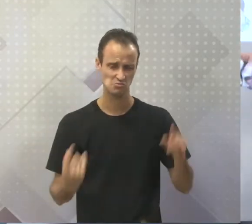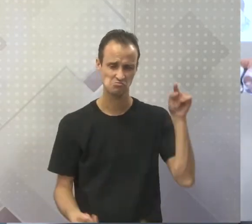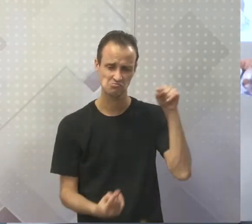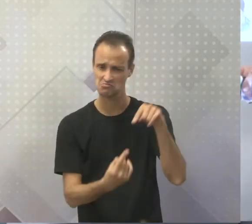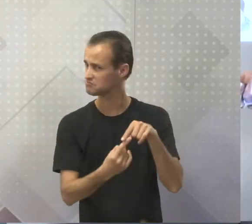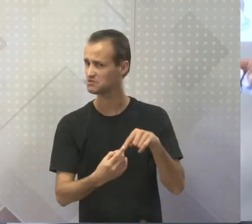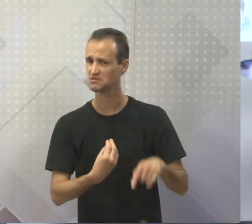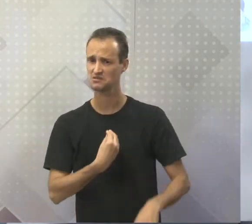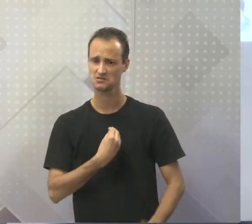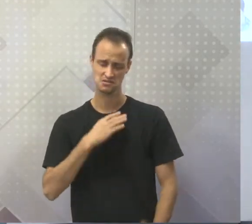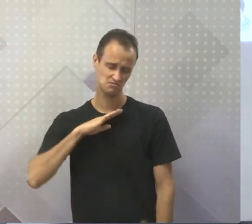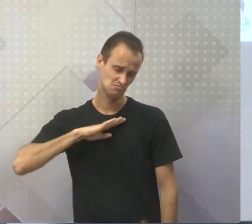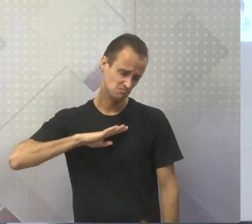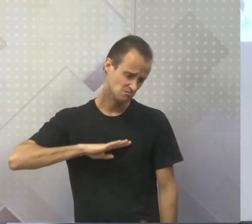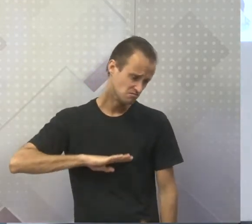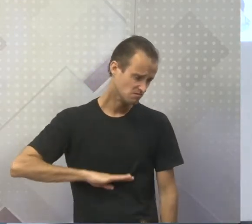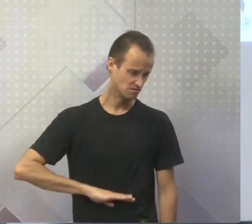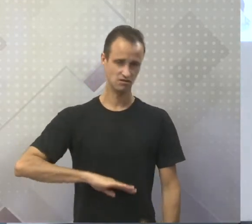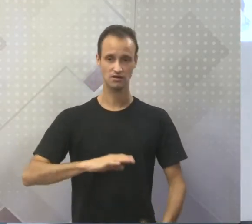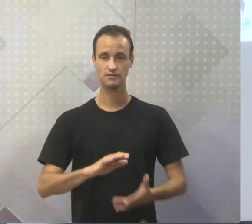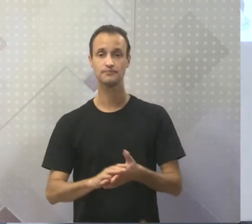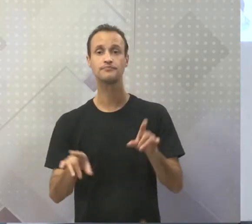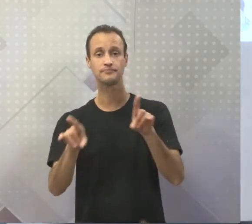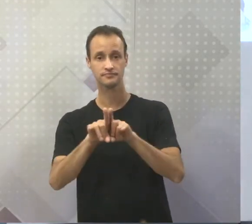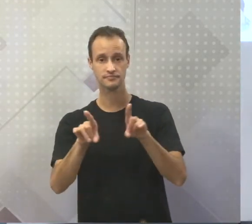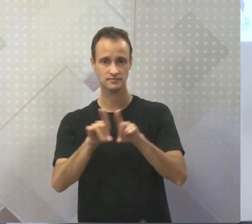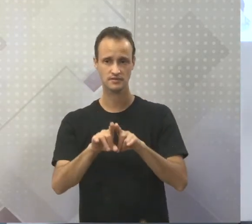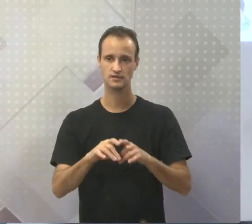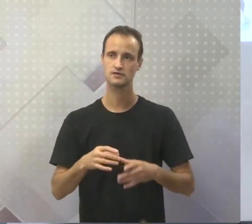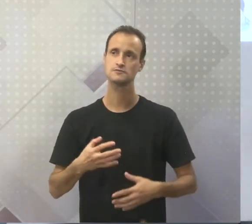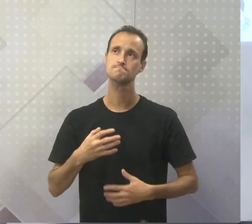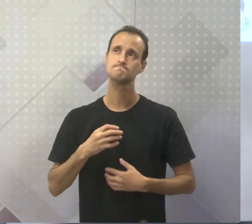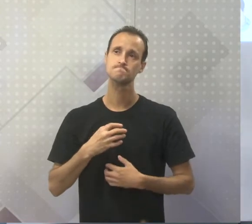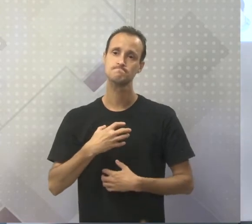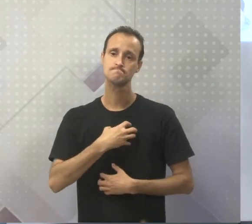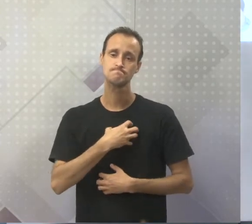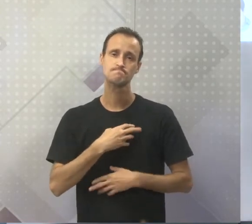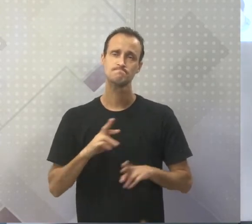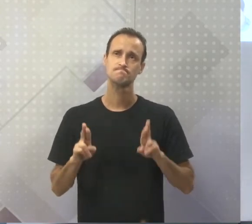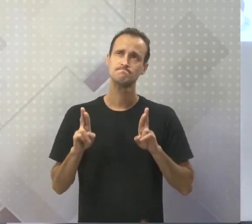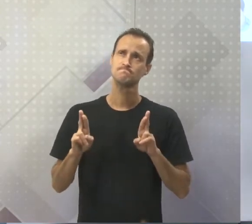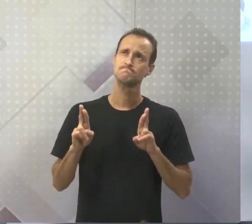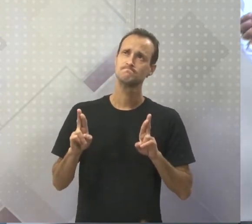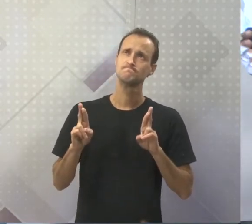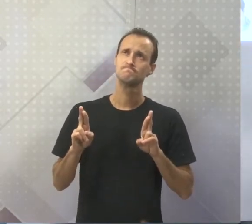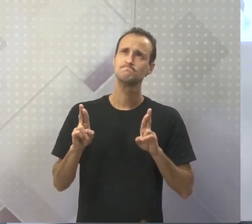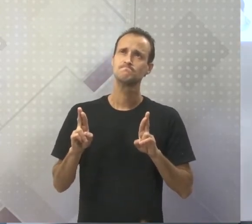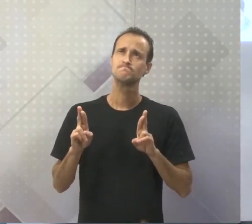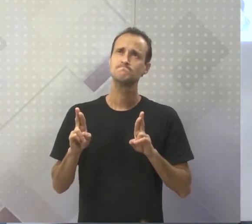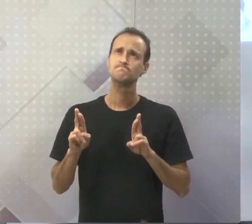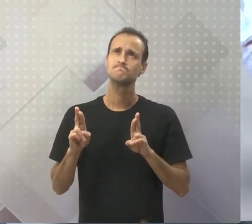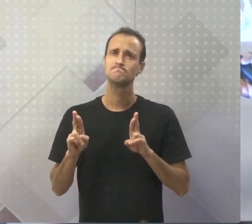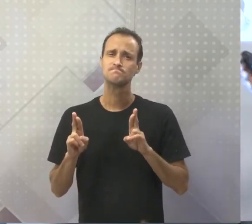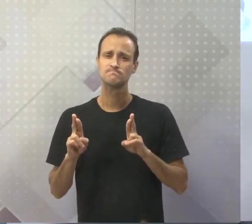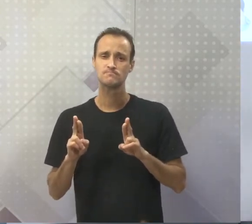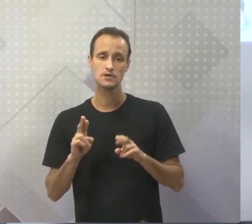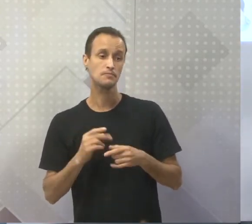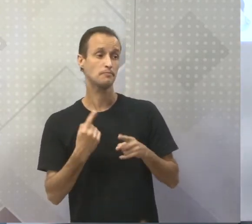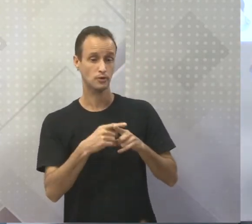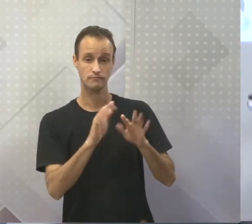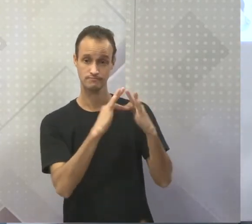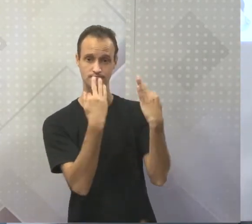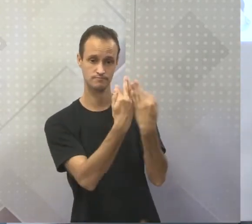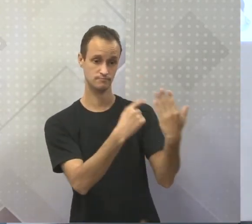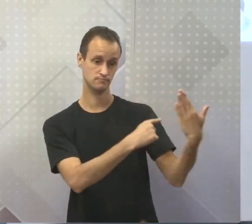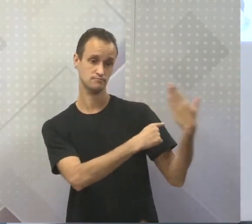da vida, né? E aí também ele vai ter assim conforto de vez em quando, ele se sente protegido, depende muito da família,